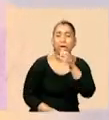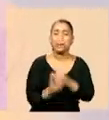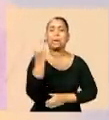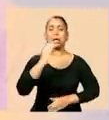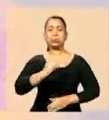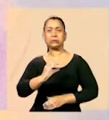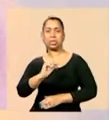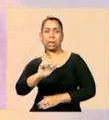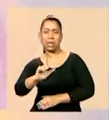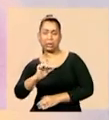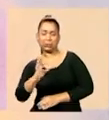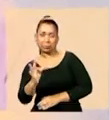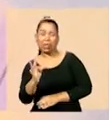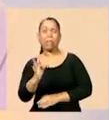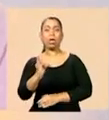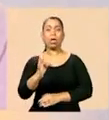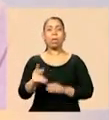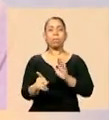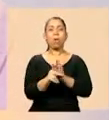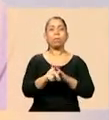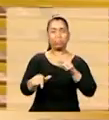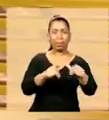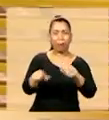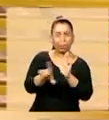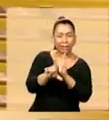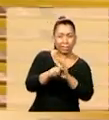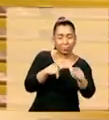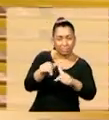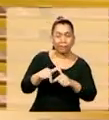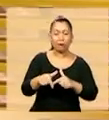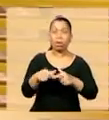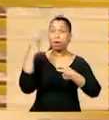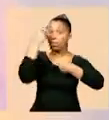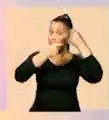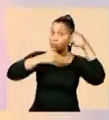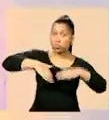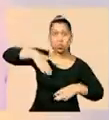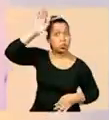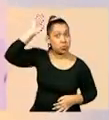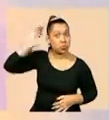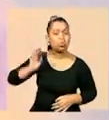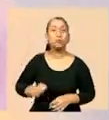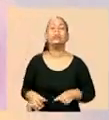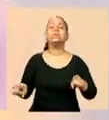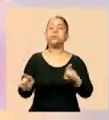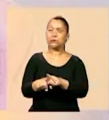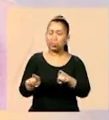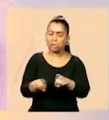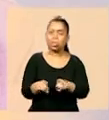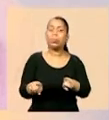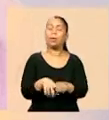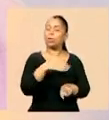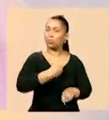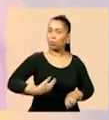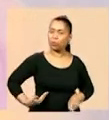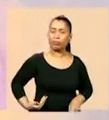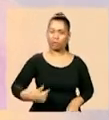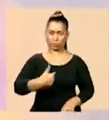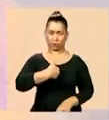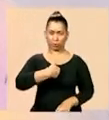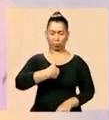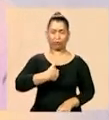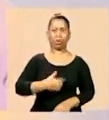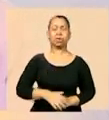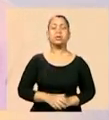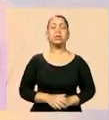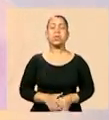CLT, isso vem uma preocupação mais constante, maior. E também no mesmo governo de Getúlio Vargas, com